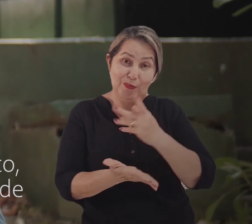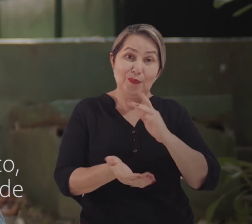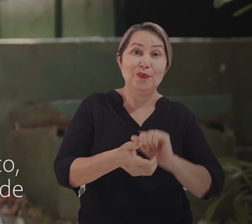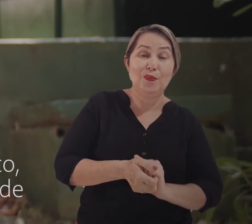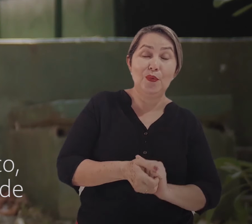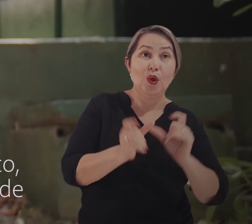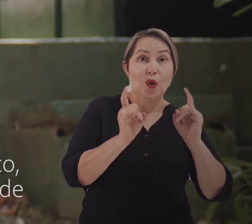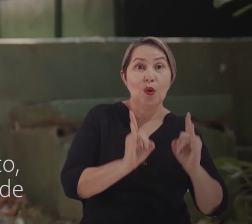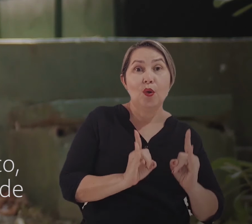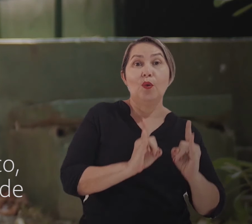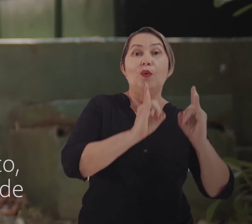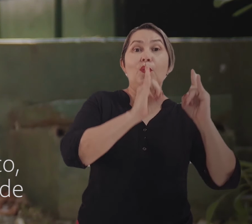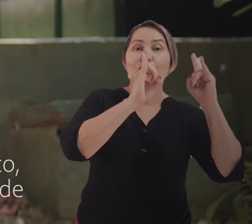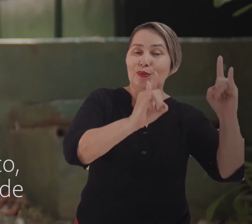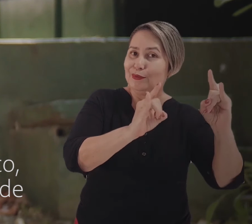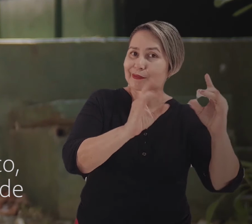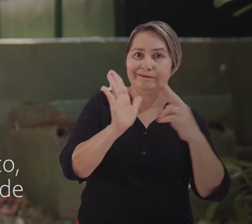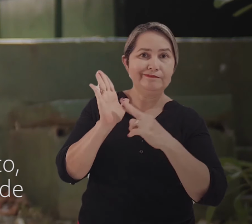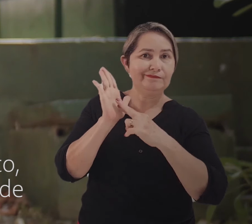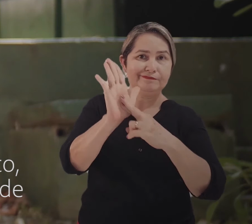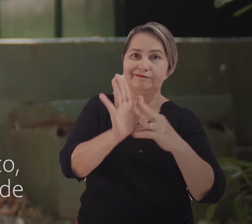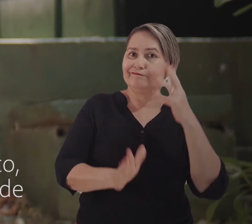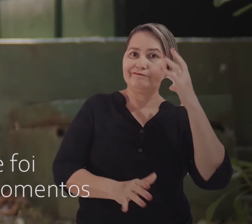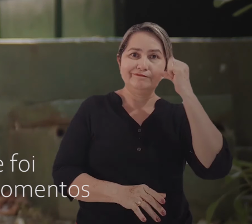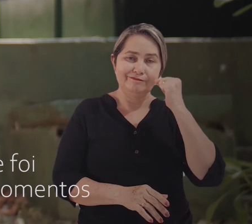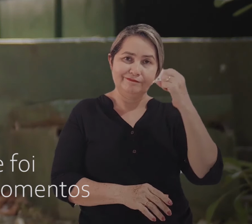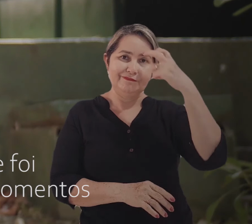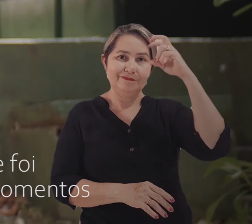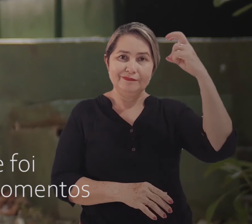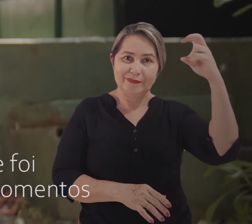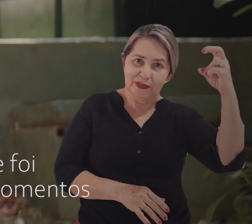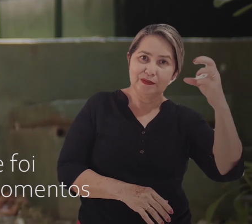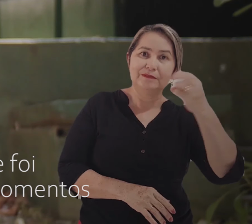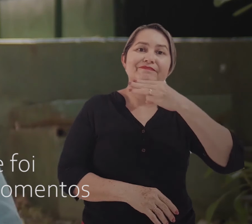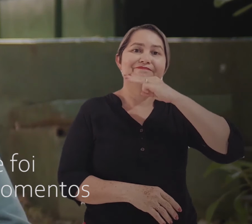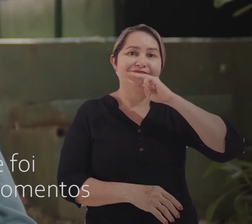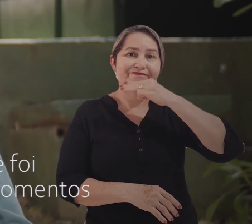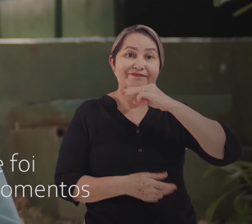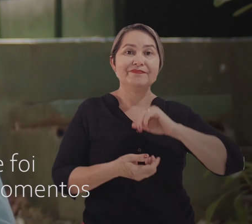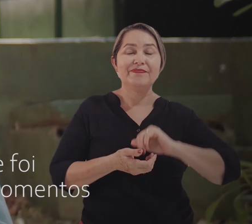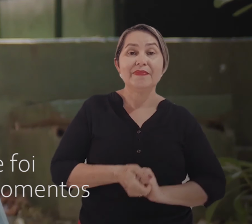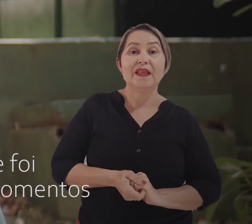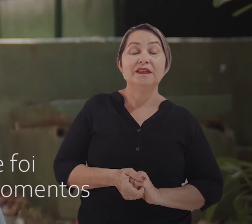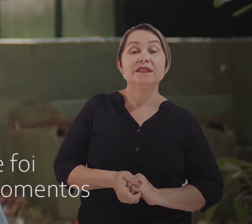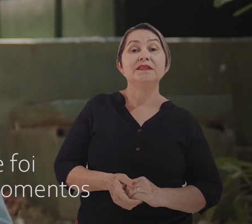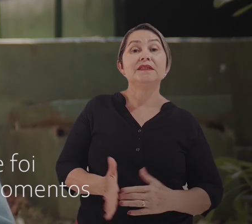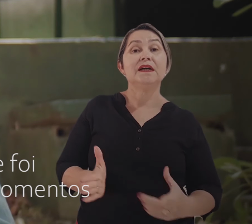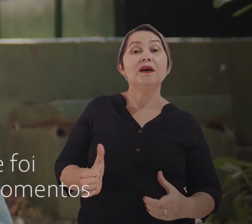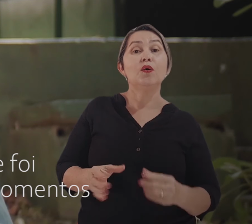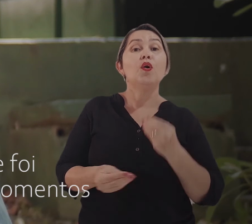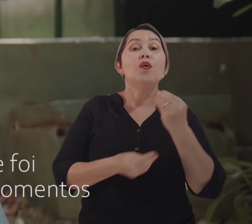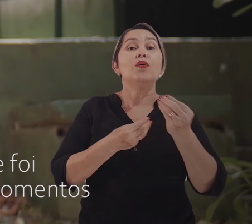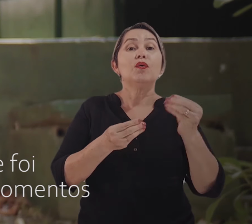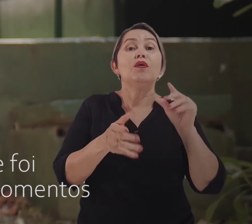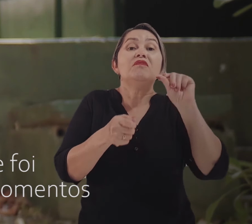edifícios não serem reconhecidos como patrimônio cultural histórico de Marabá, esse formato como foi feito